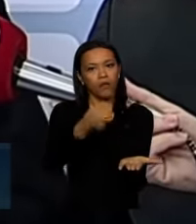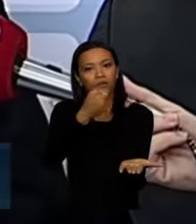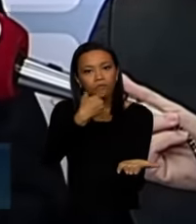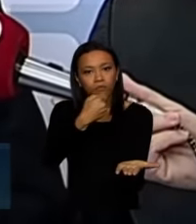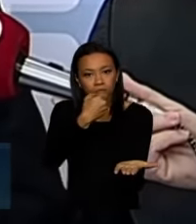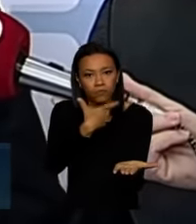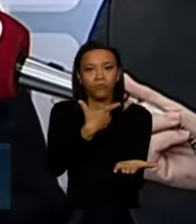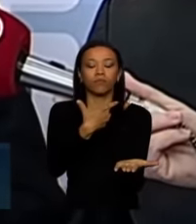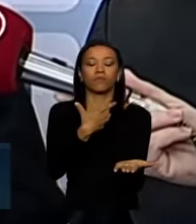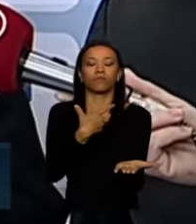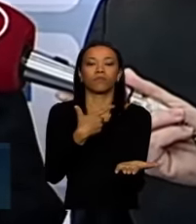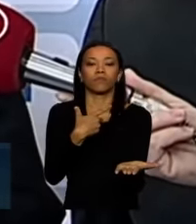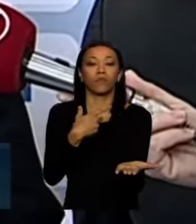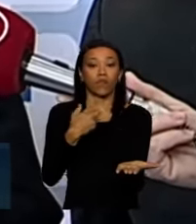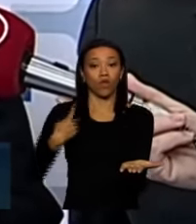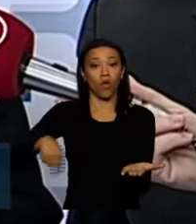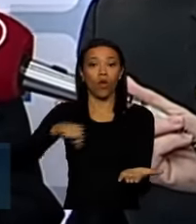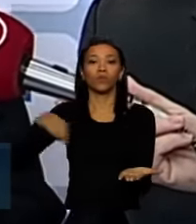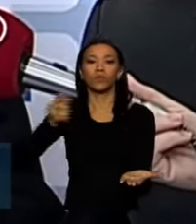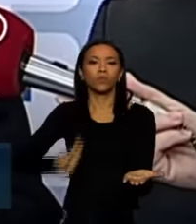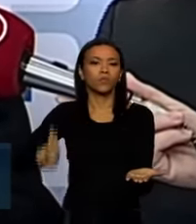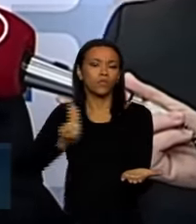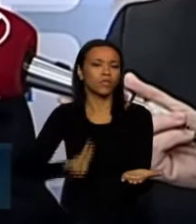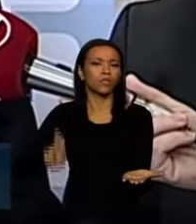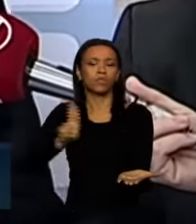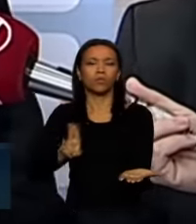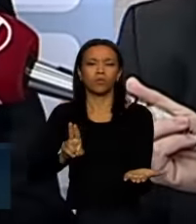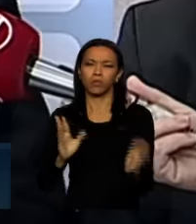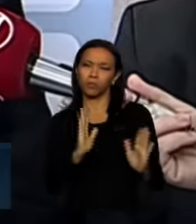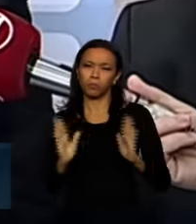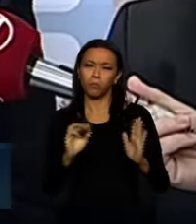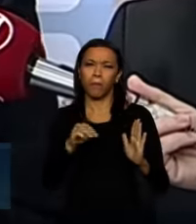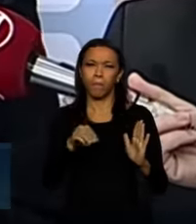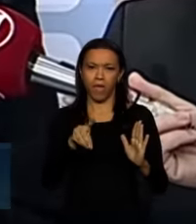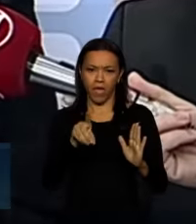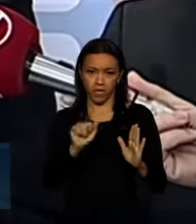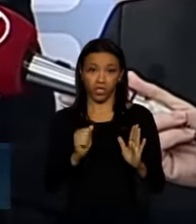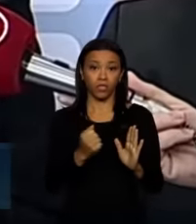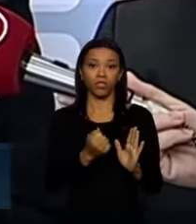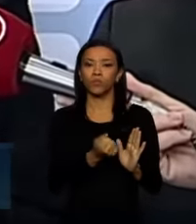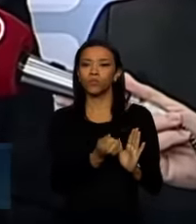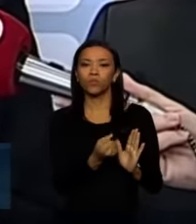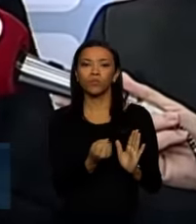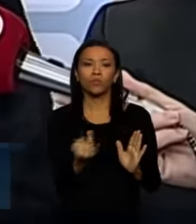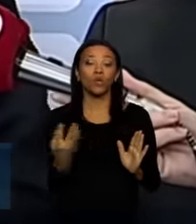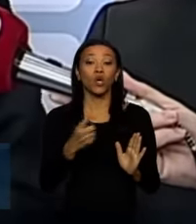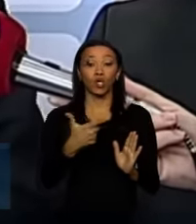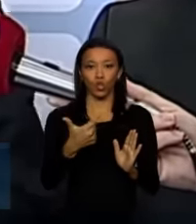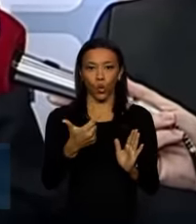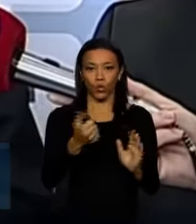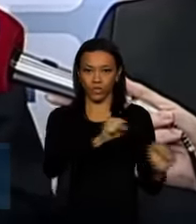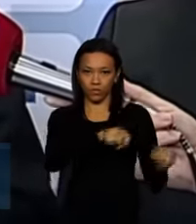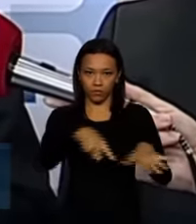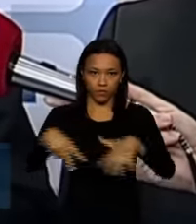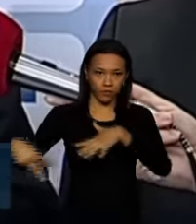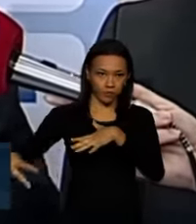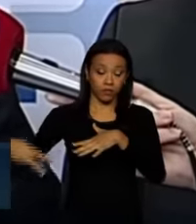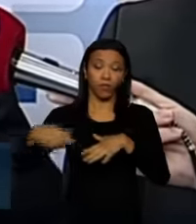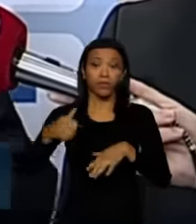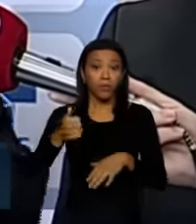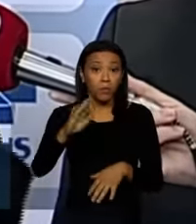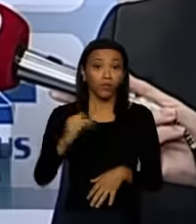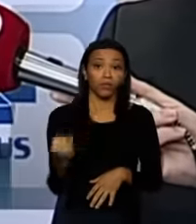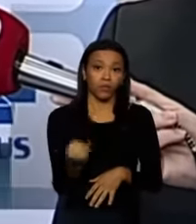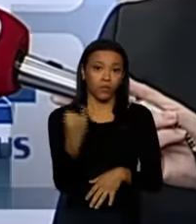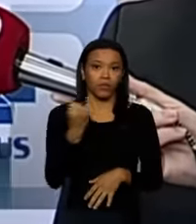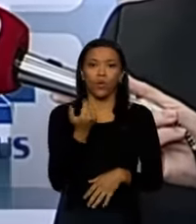e nós usamos uma média de apenas 12 semanas e o mais importante o